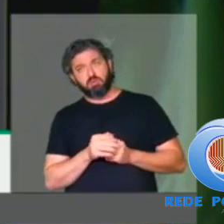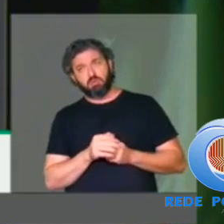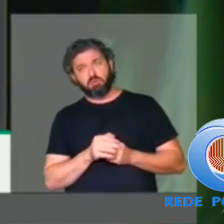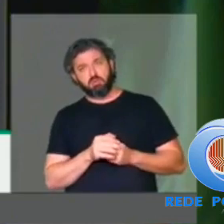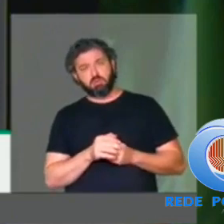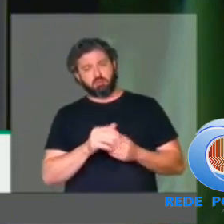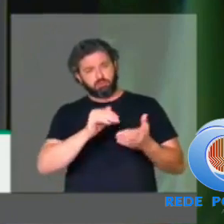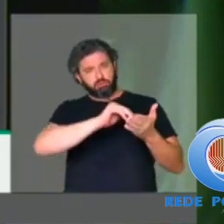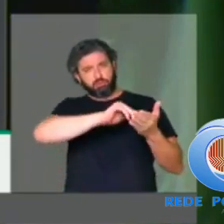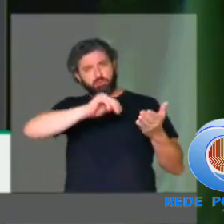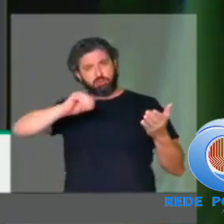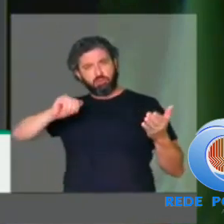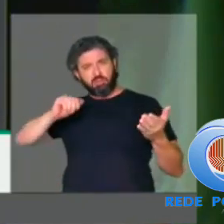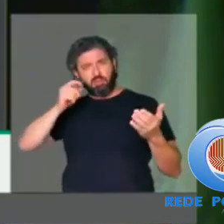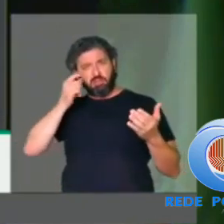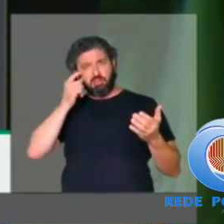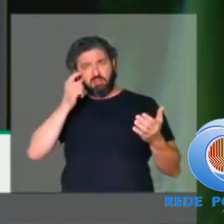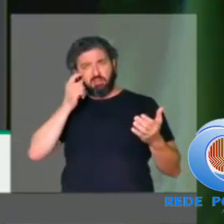seja retirado